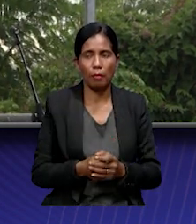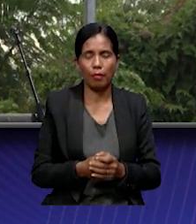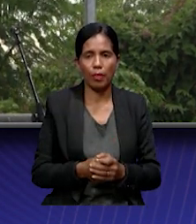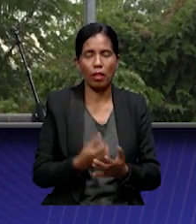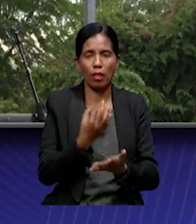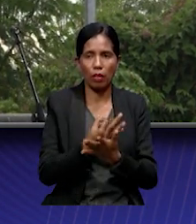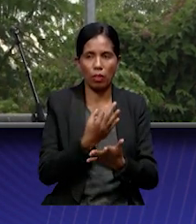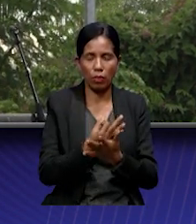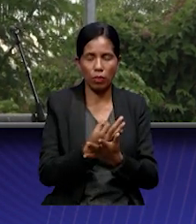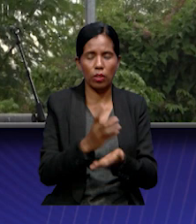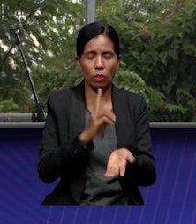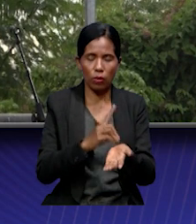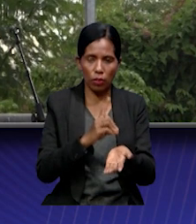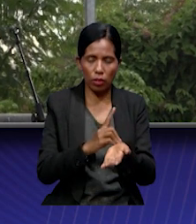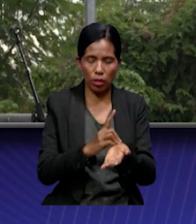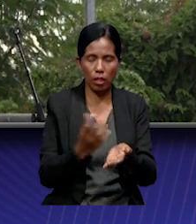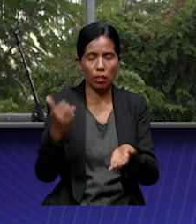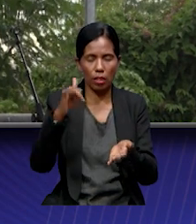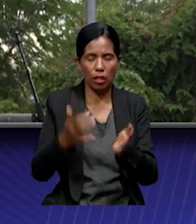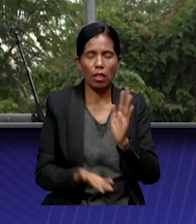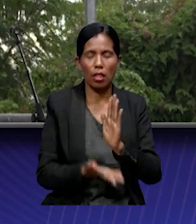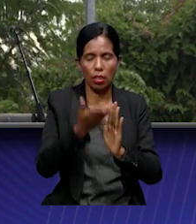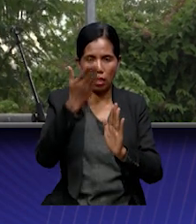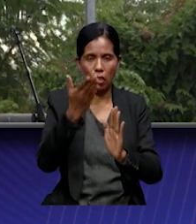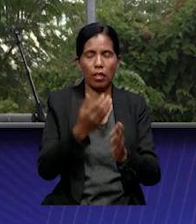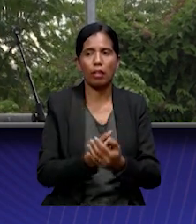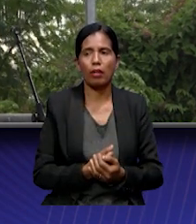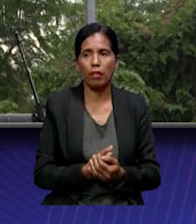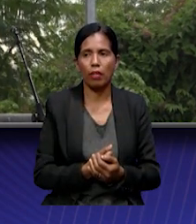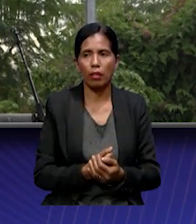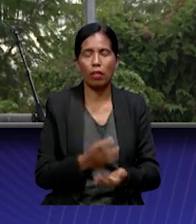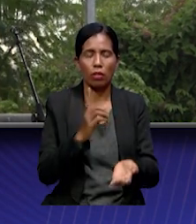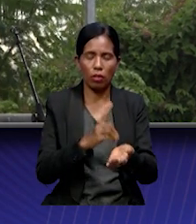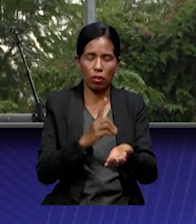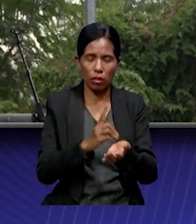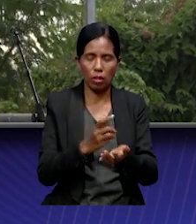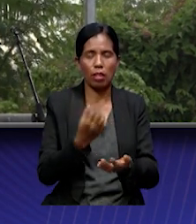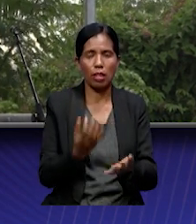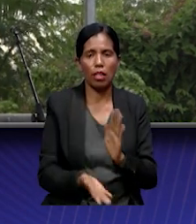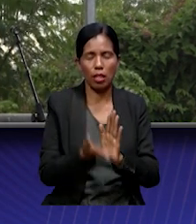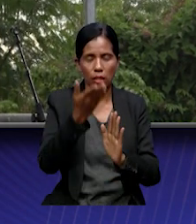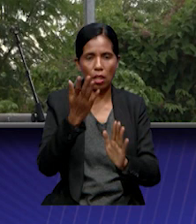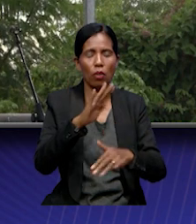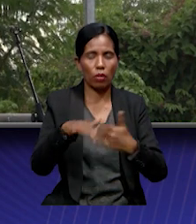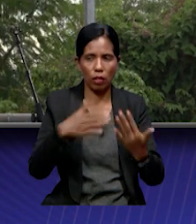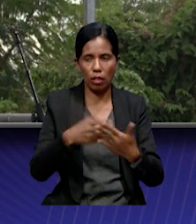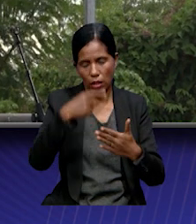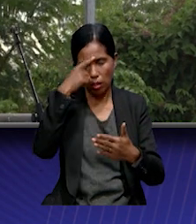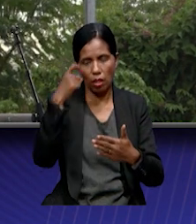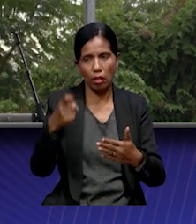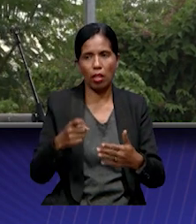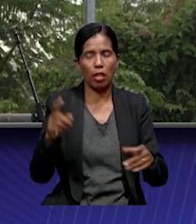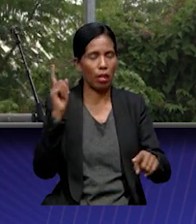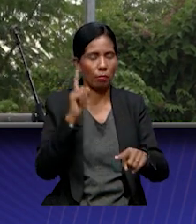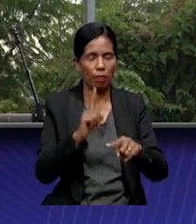Salário médico sira tem que assar. E salário funcionário público mos assar. Salário básico mos tem que assar outro. Tamba saída lá